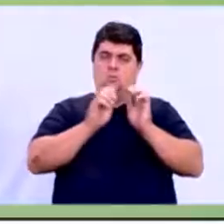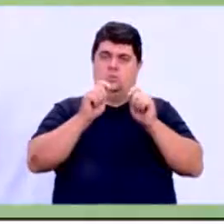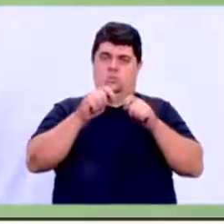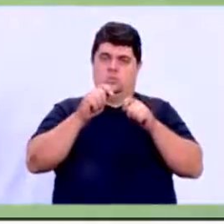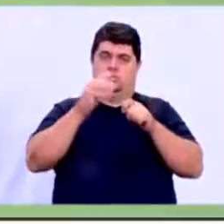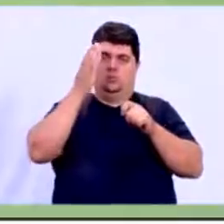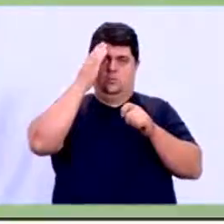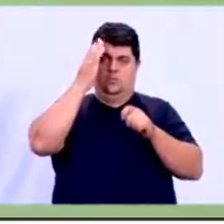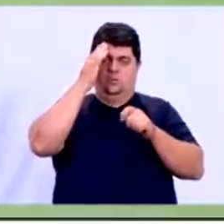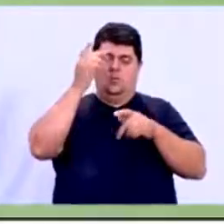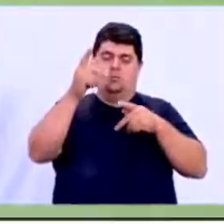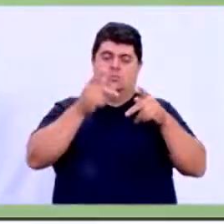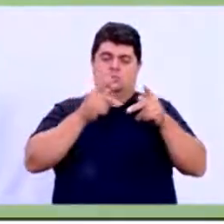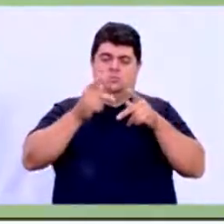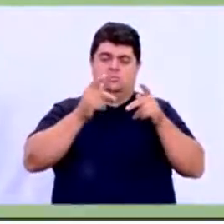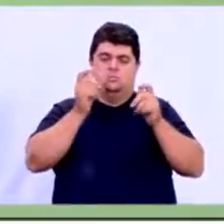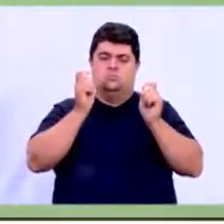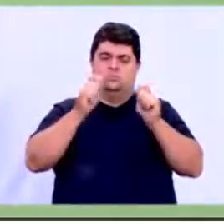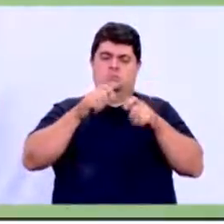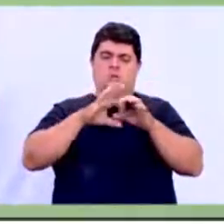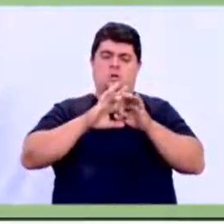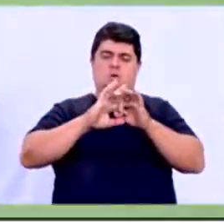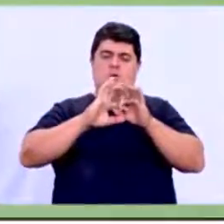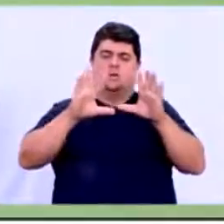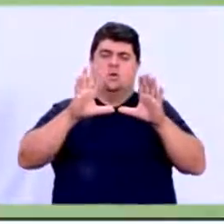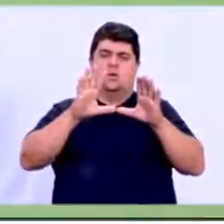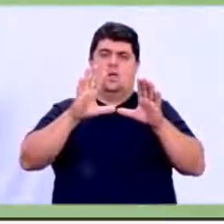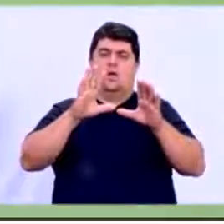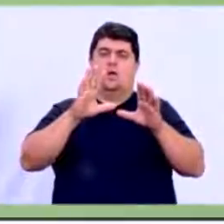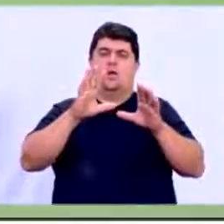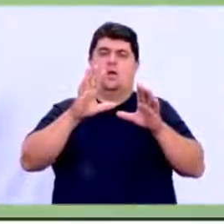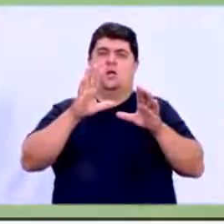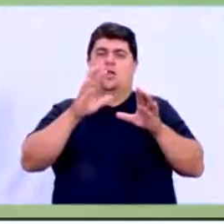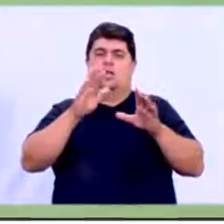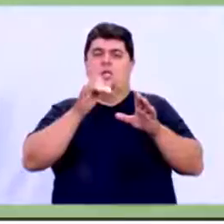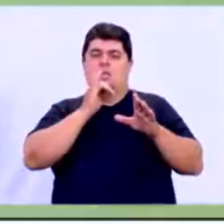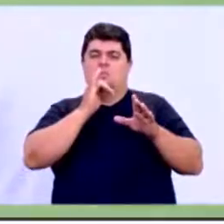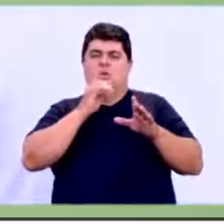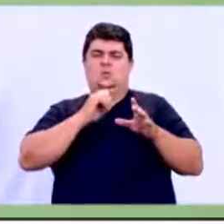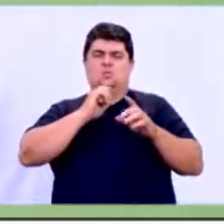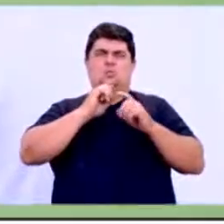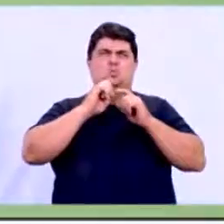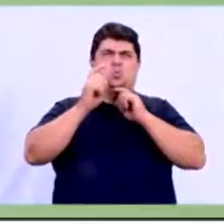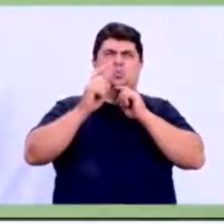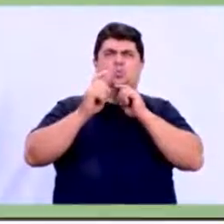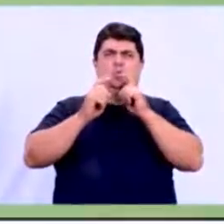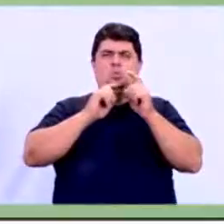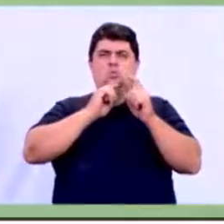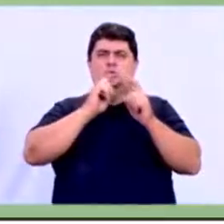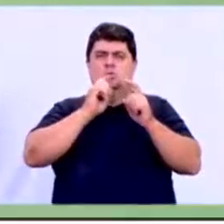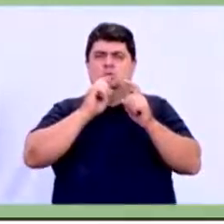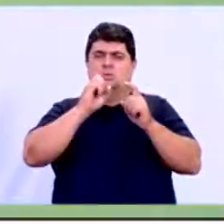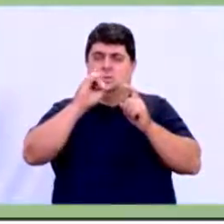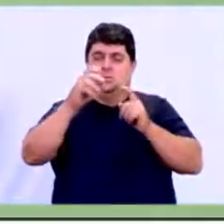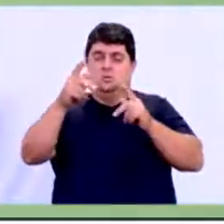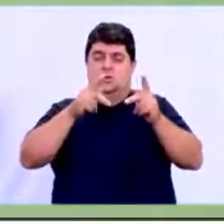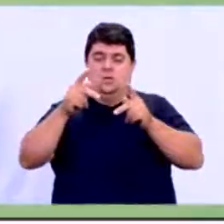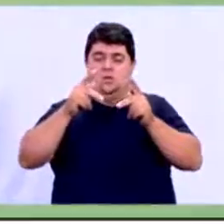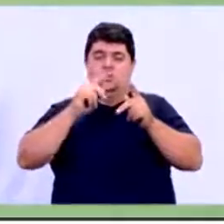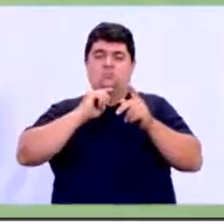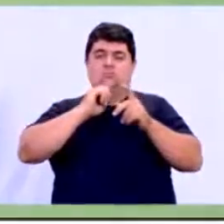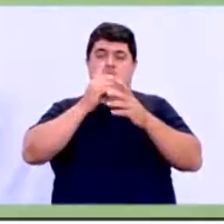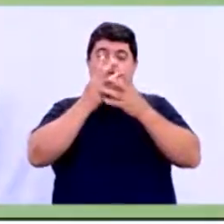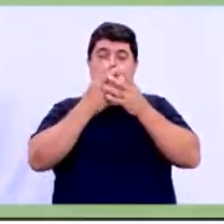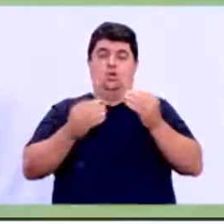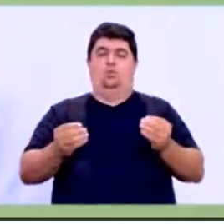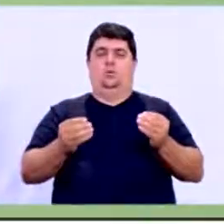planejar, ele nos permite reduzir os níveis de incerteza. Lembra que nós falamos muito sobre